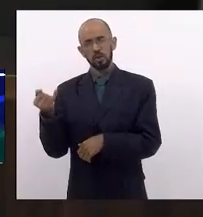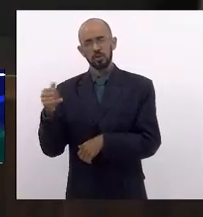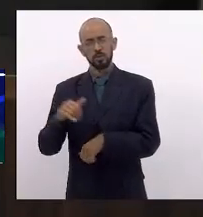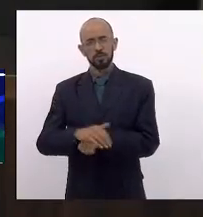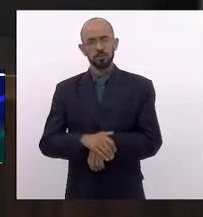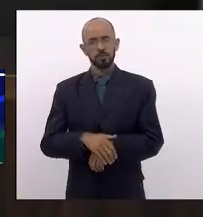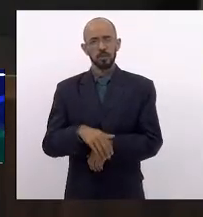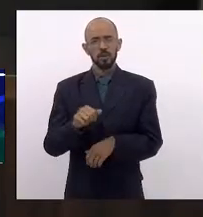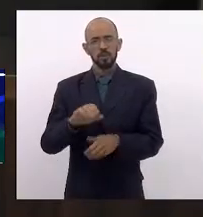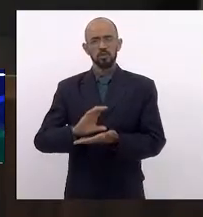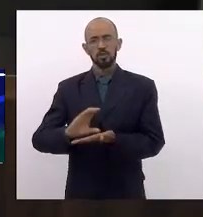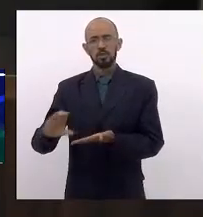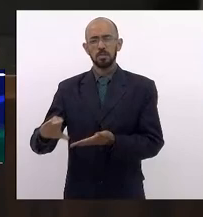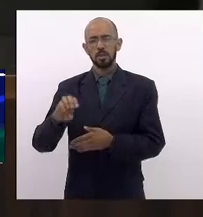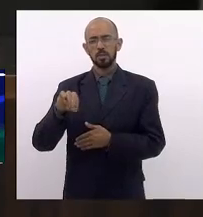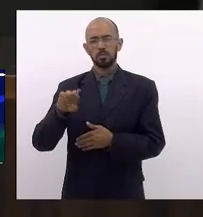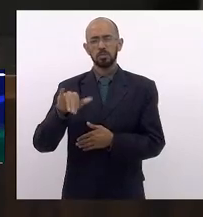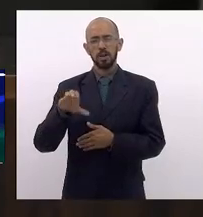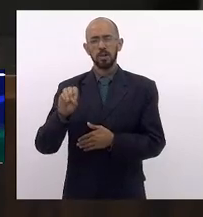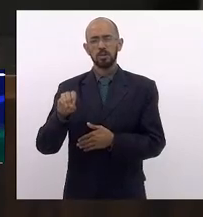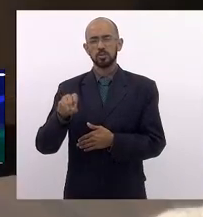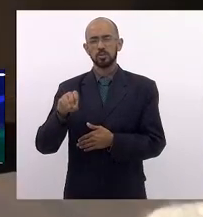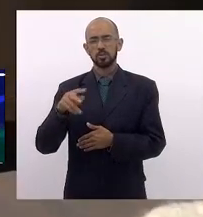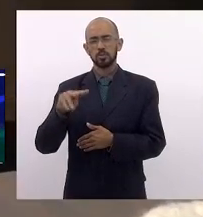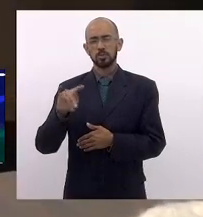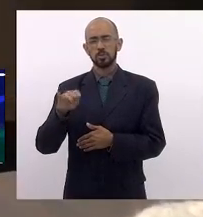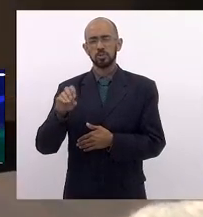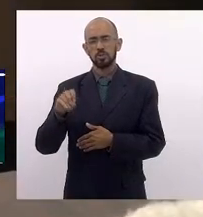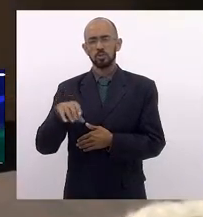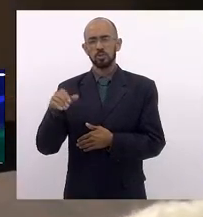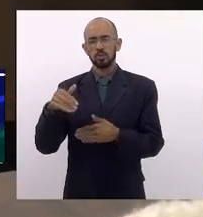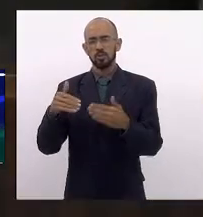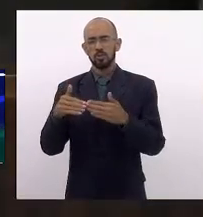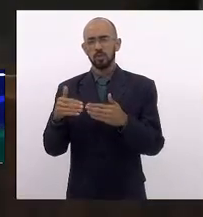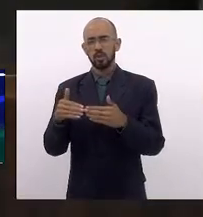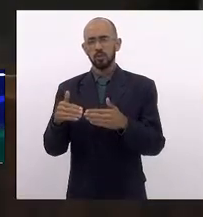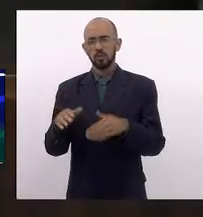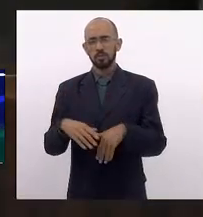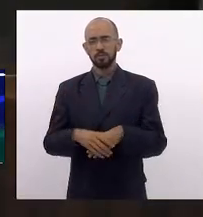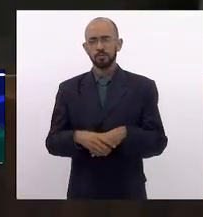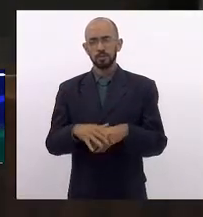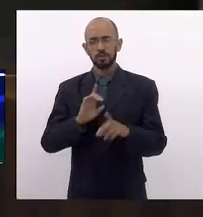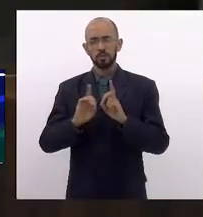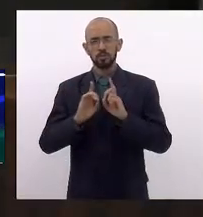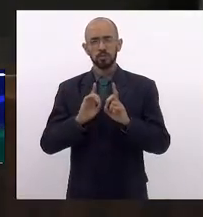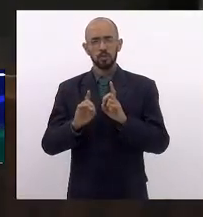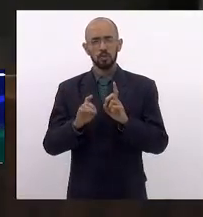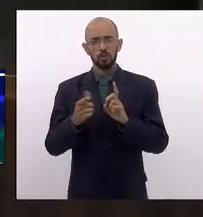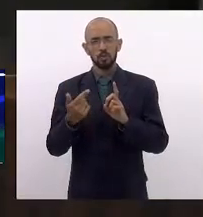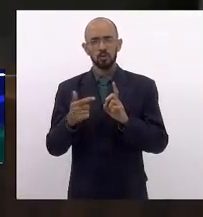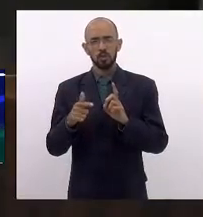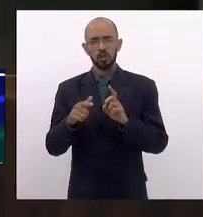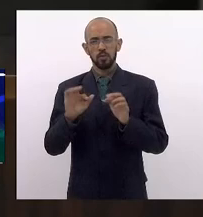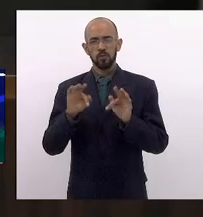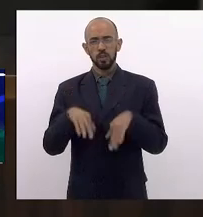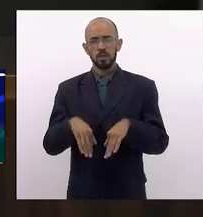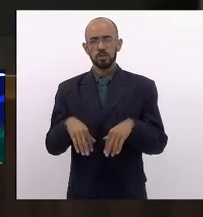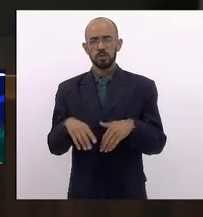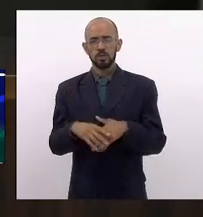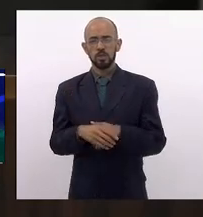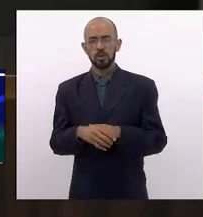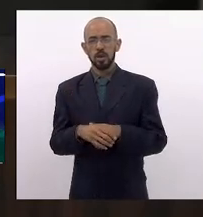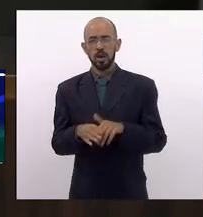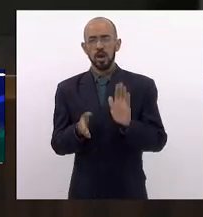mais simpatia parecer favorável pareceres emitidos em discussão na Avenida Queira discutir se a discussão